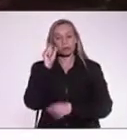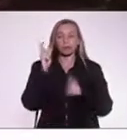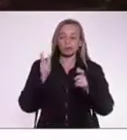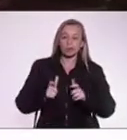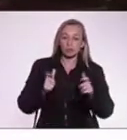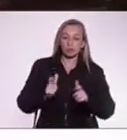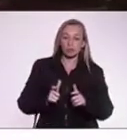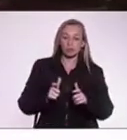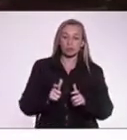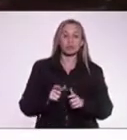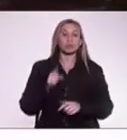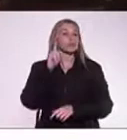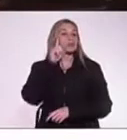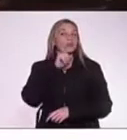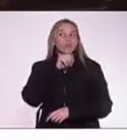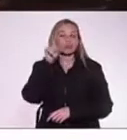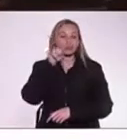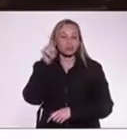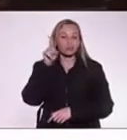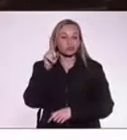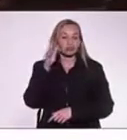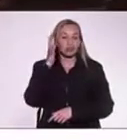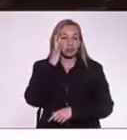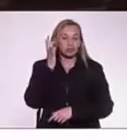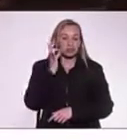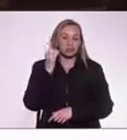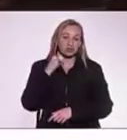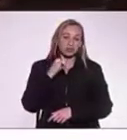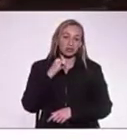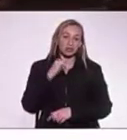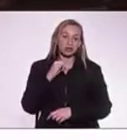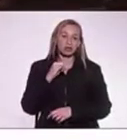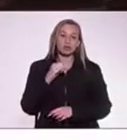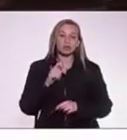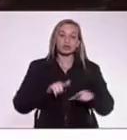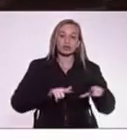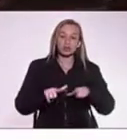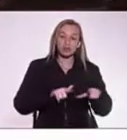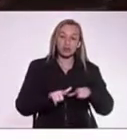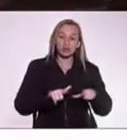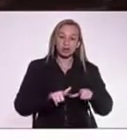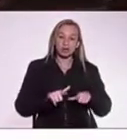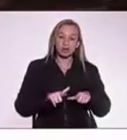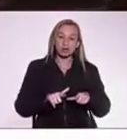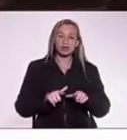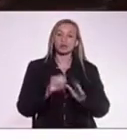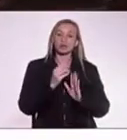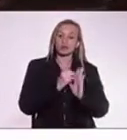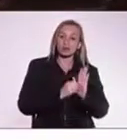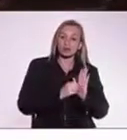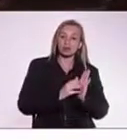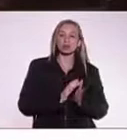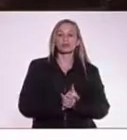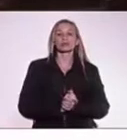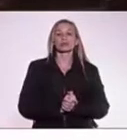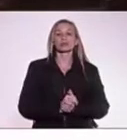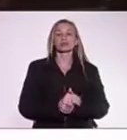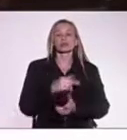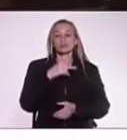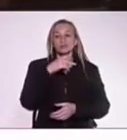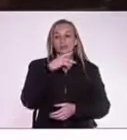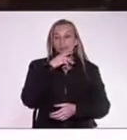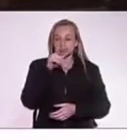como, caso não tenha sido em missão oficial, como está consignada a presença daquele